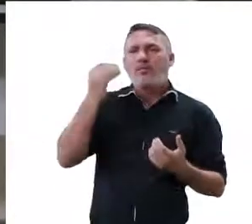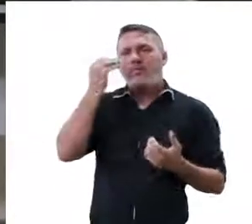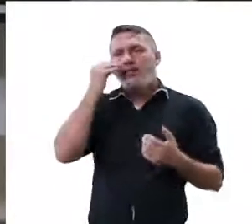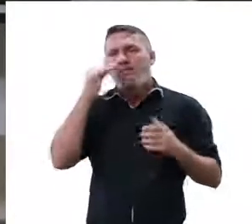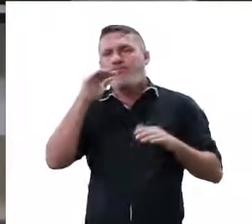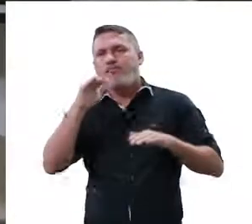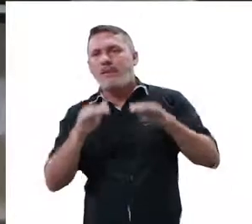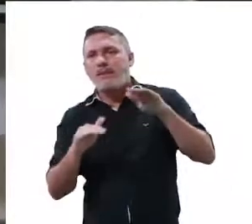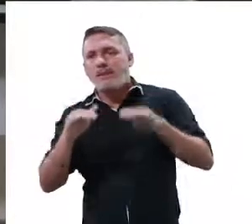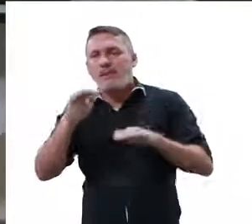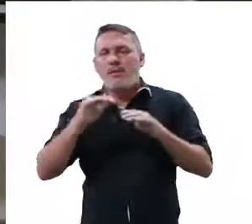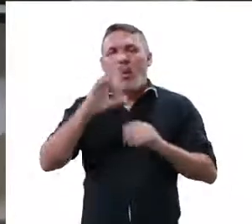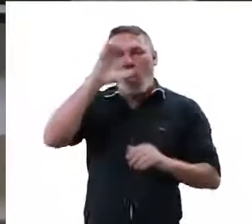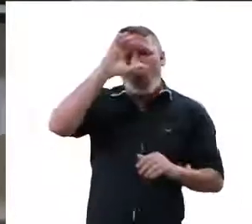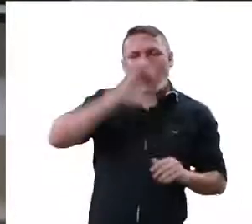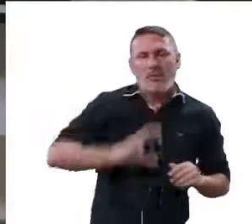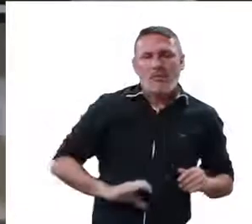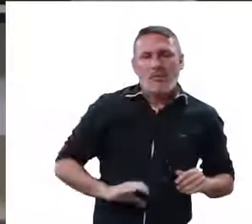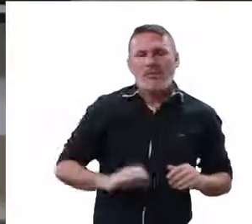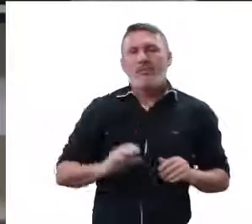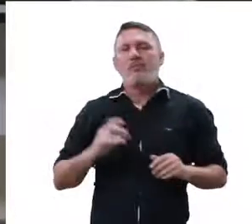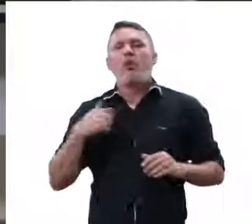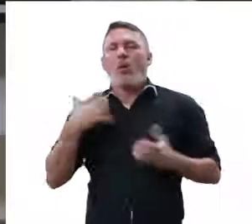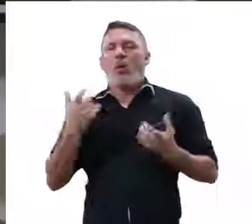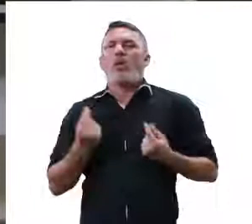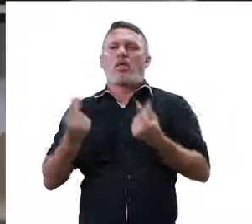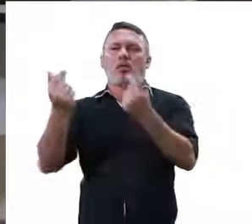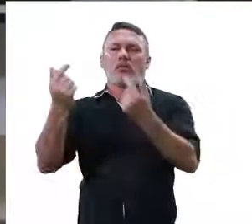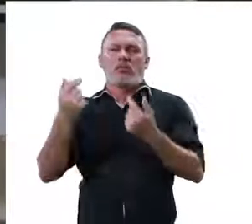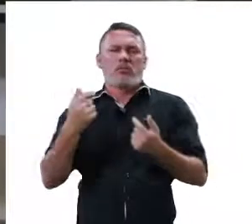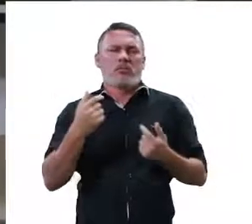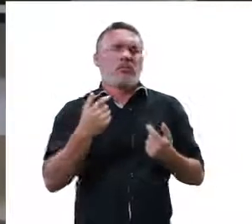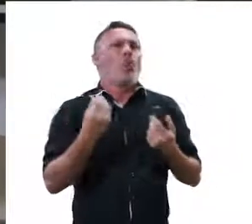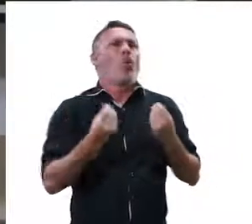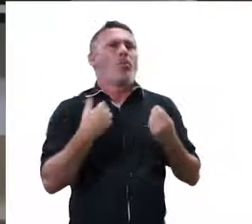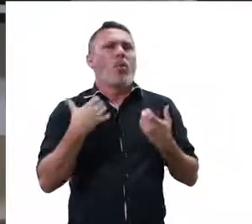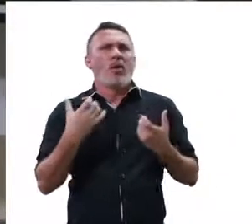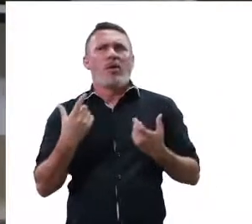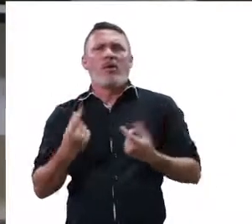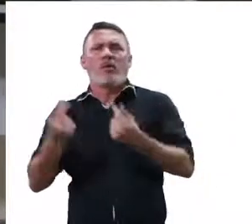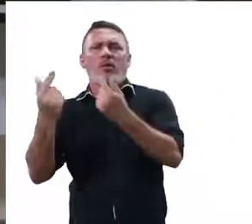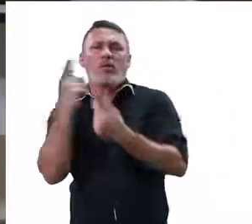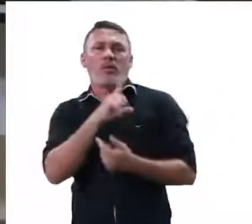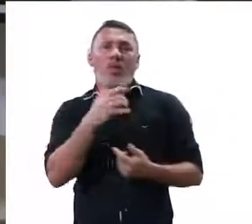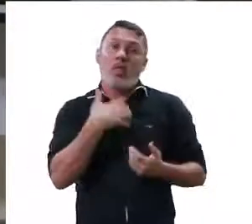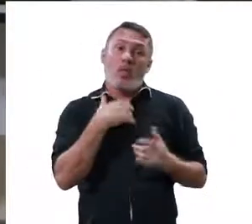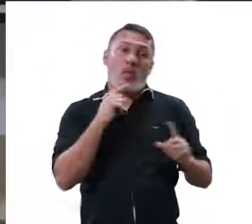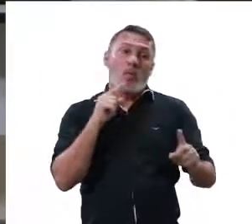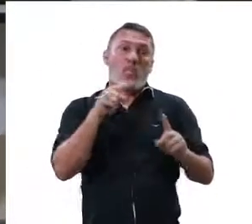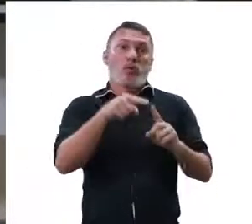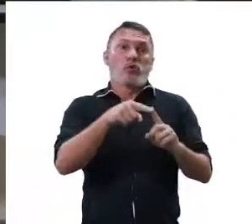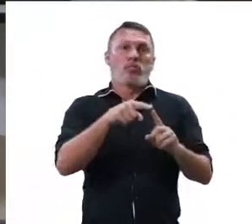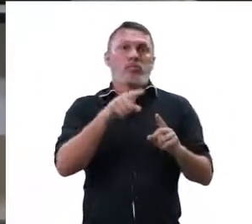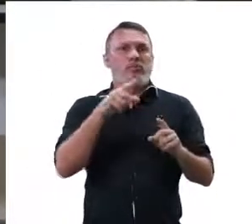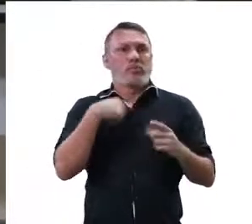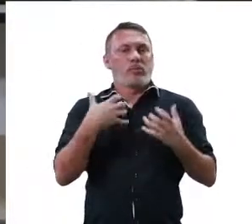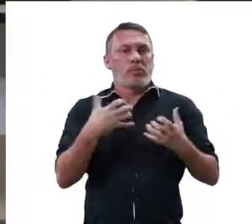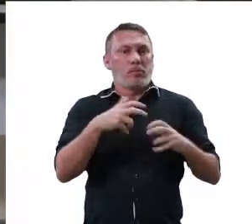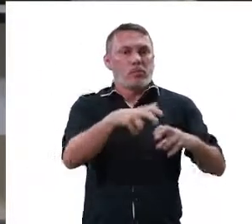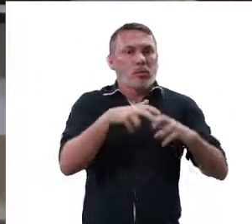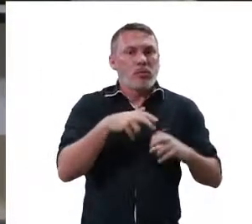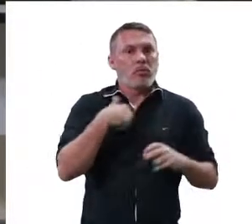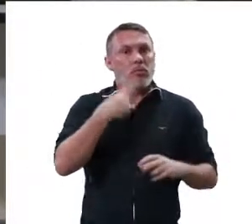adotar determinados padrões comportamentais, vou ficar rico. Então, o que motiva? Ficar